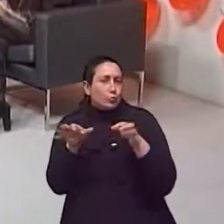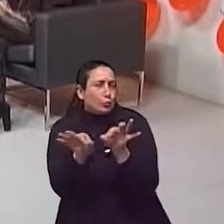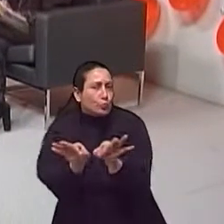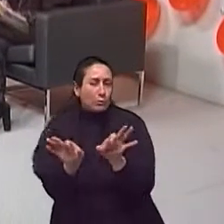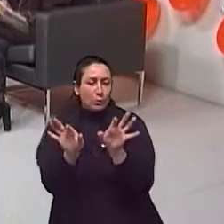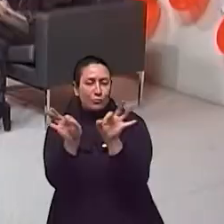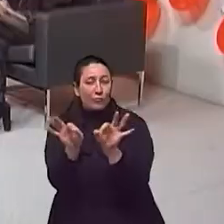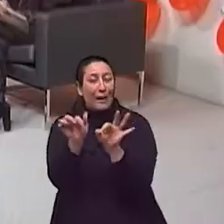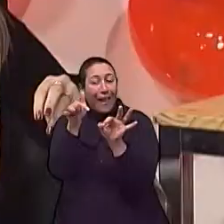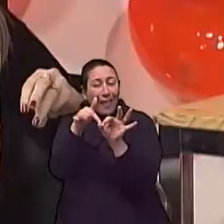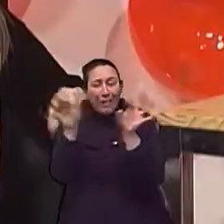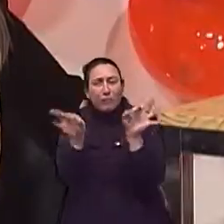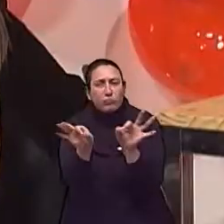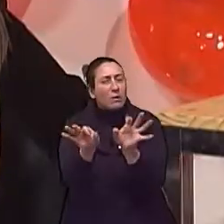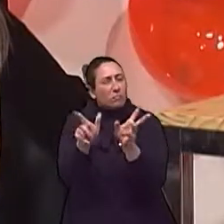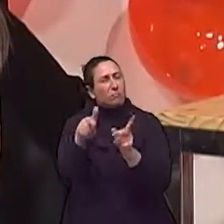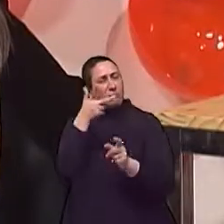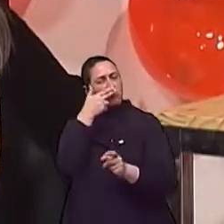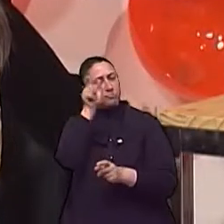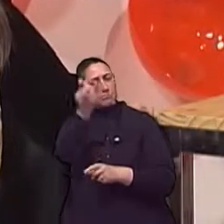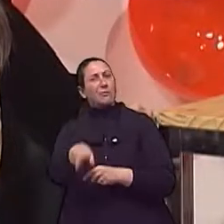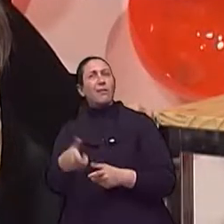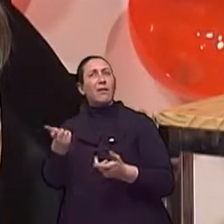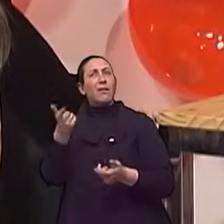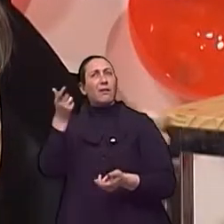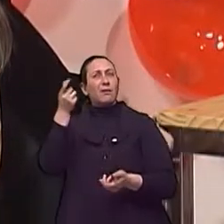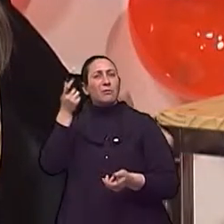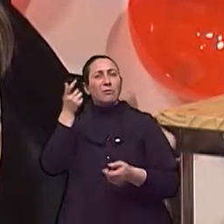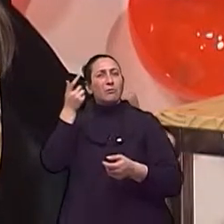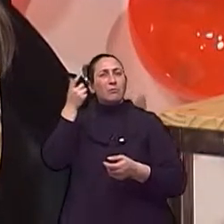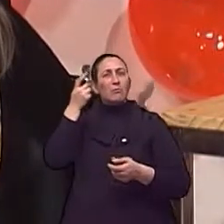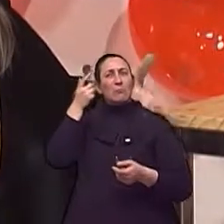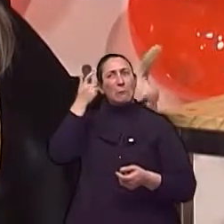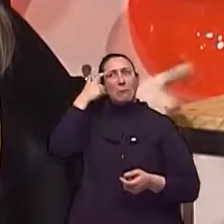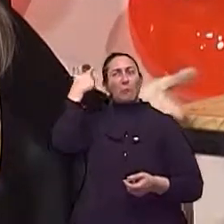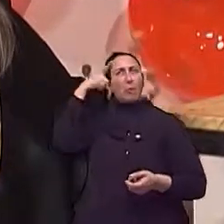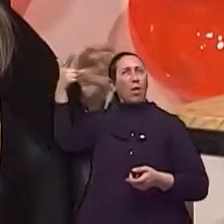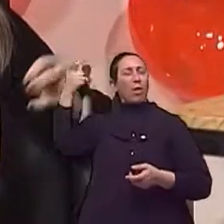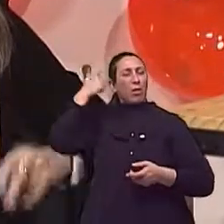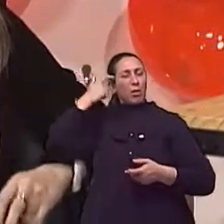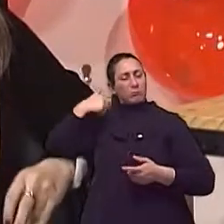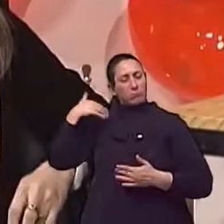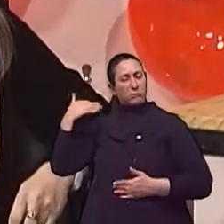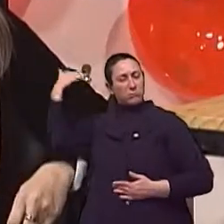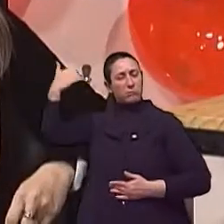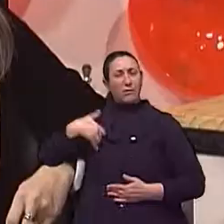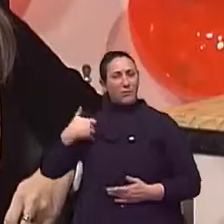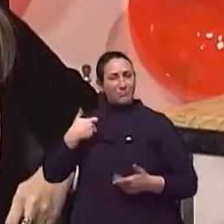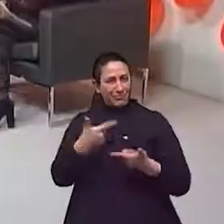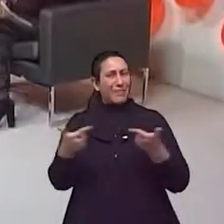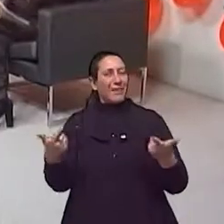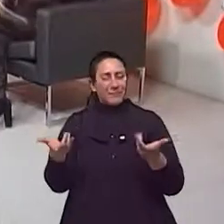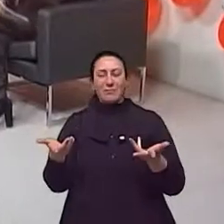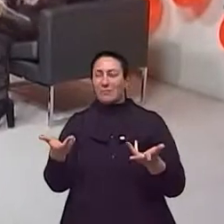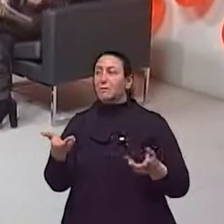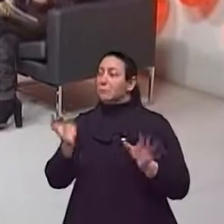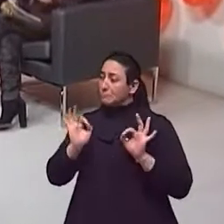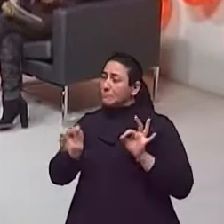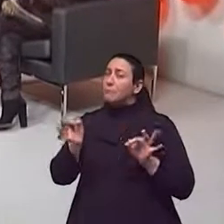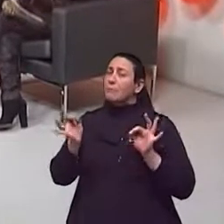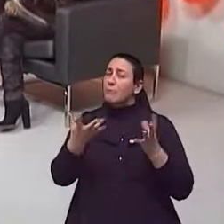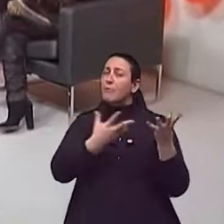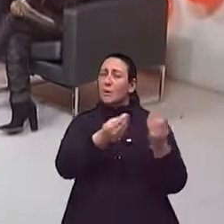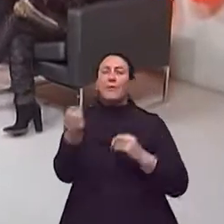outro é achar que você não tem capacidade de aprender eh coisas novas especialmente ISO isso que ela disse a gente é comum